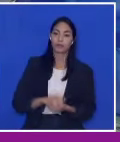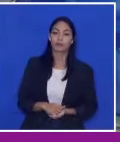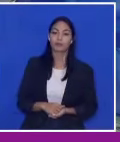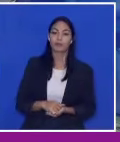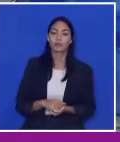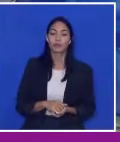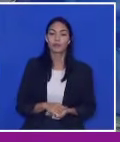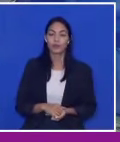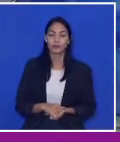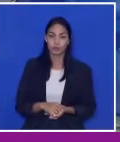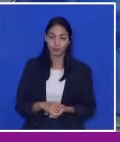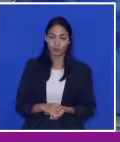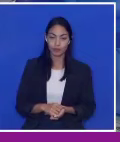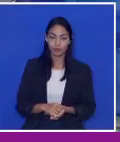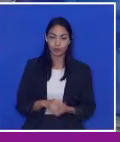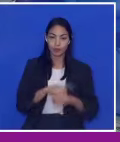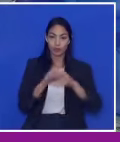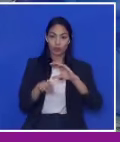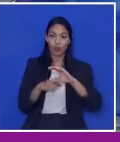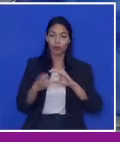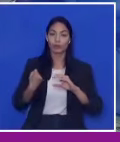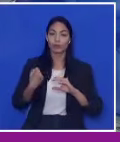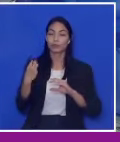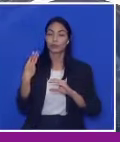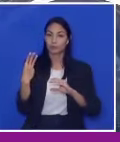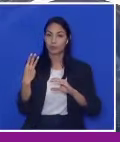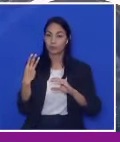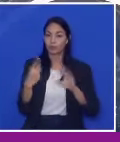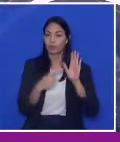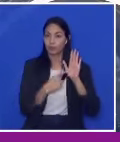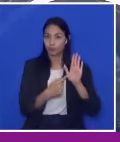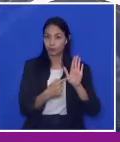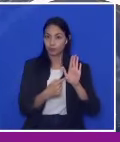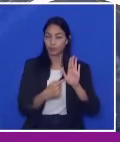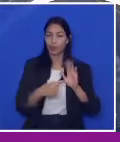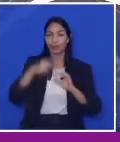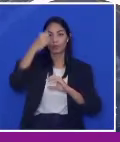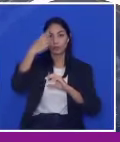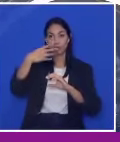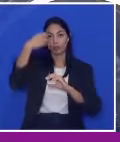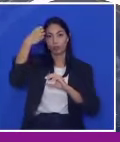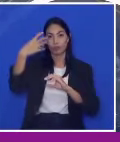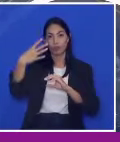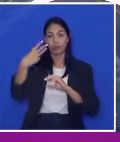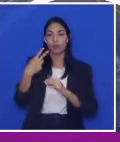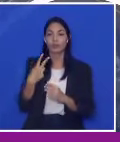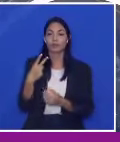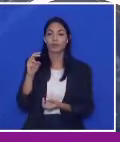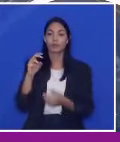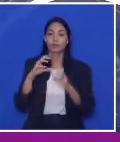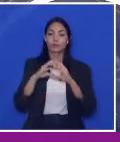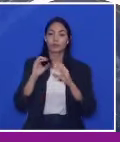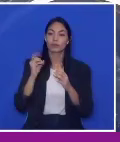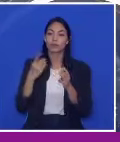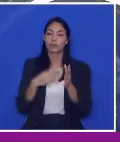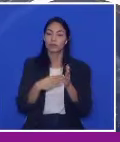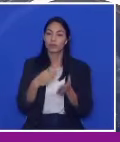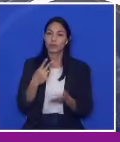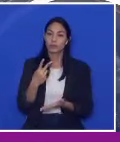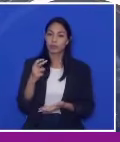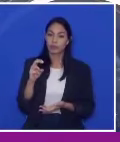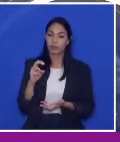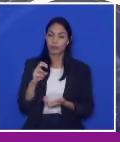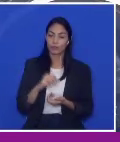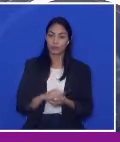saber mais sobre o sorteio? Vamos mostrar o globo número 3, com suporte abastecido com 25 bolas numeradas de 0 a